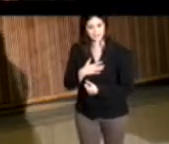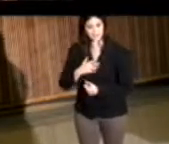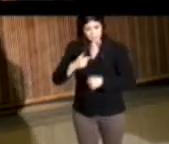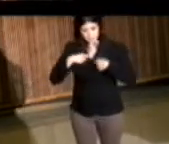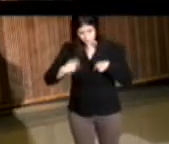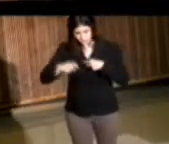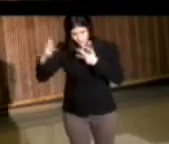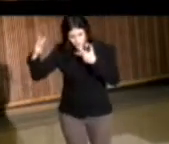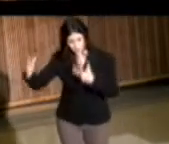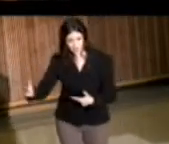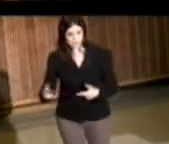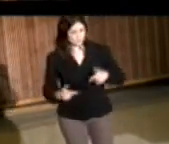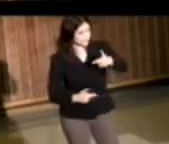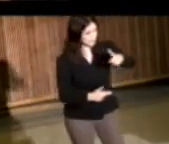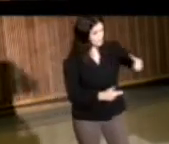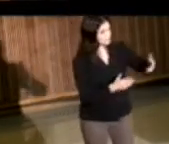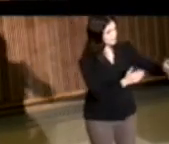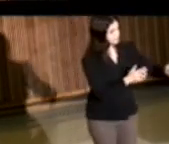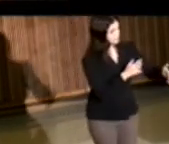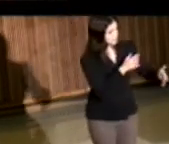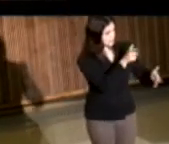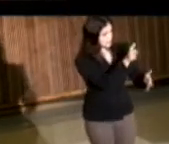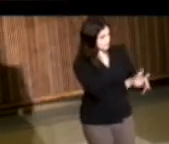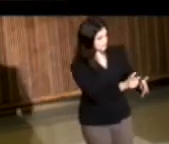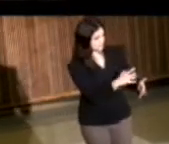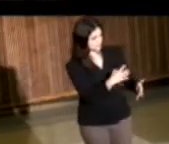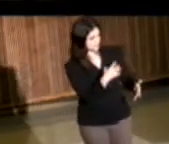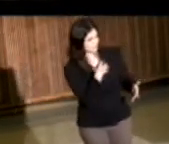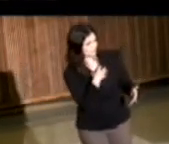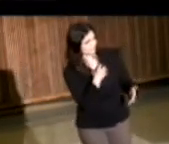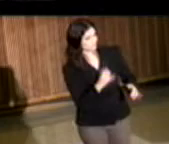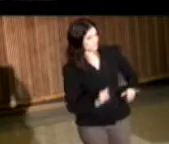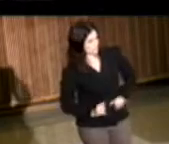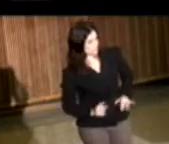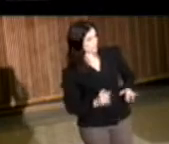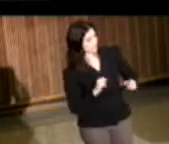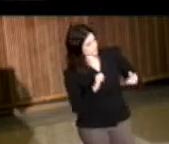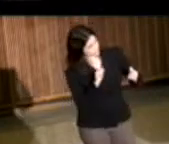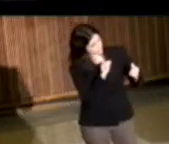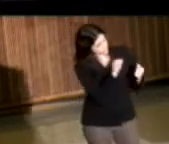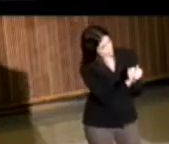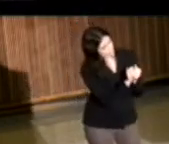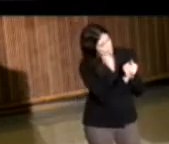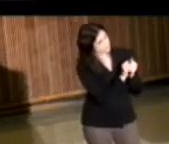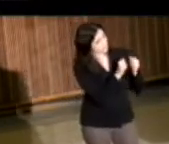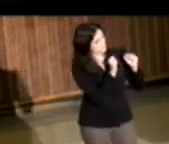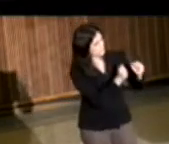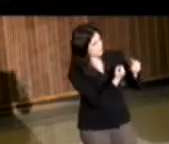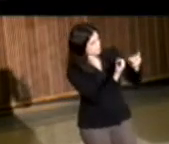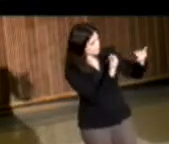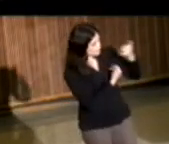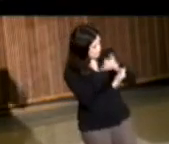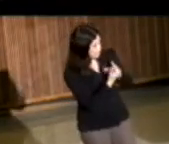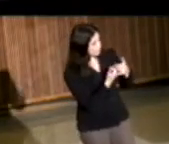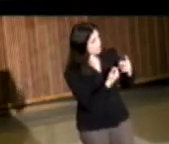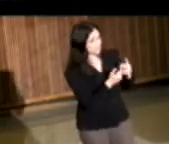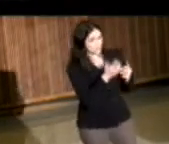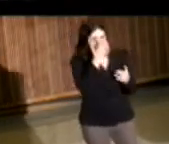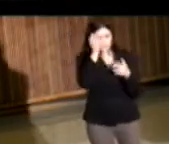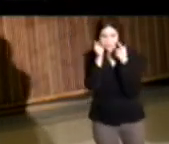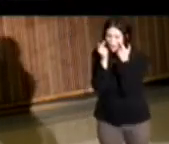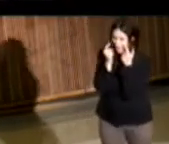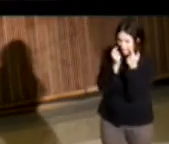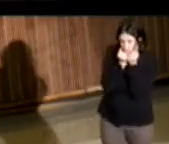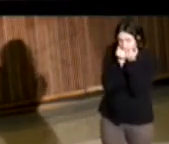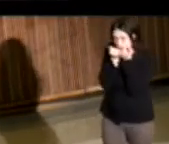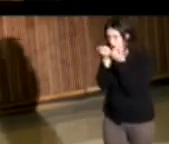dividir o que você tem. Às vezes a única coisa que você tem é o seu ouvido ou o seu ombro. Divida, porque você decidiu amar. Está entendendo o